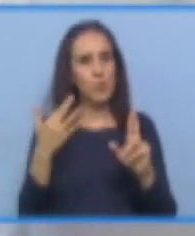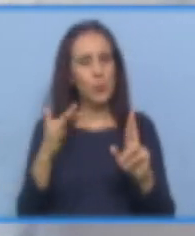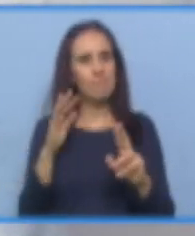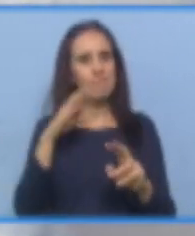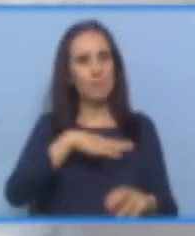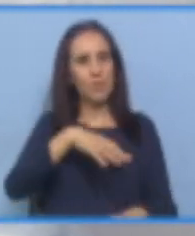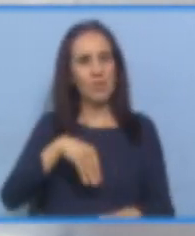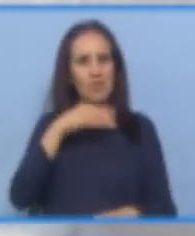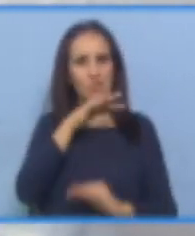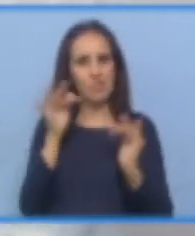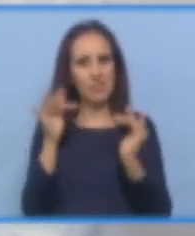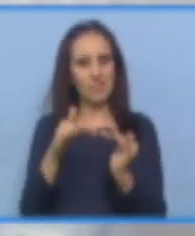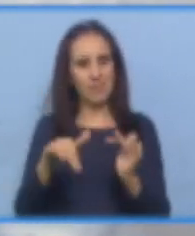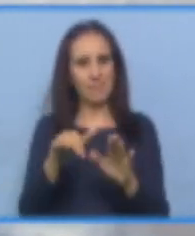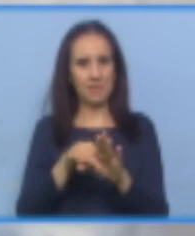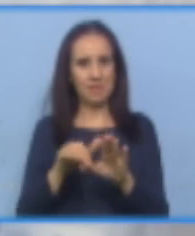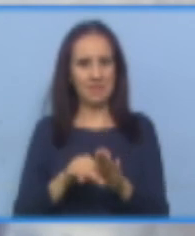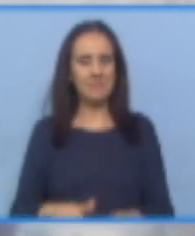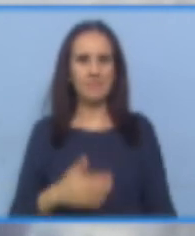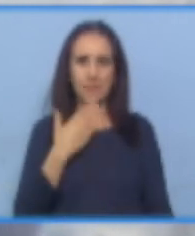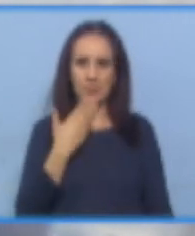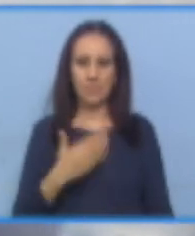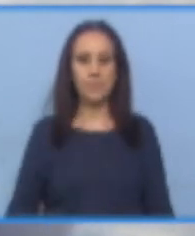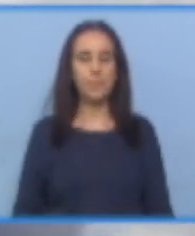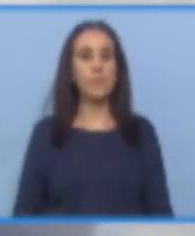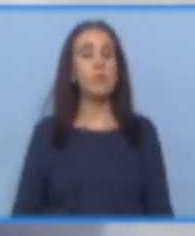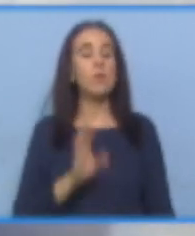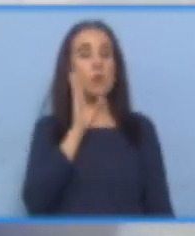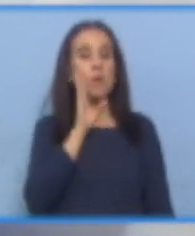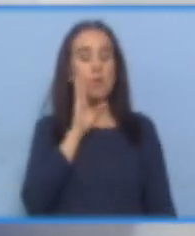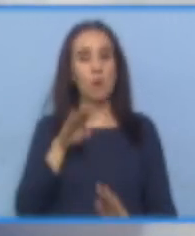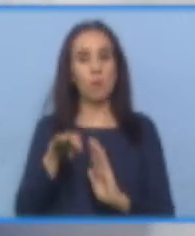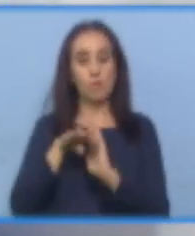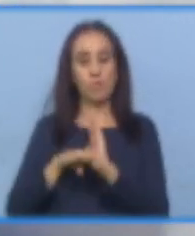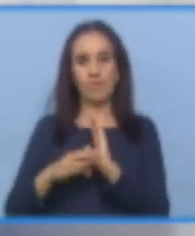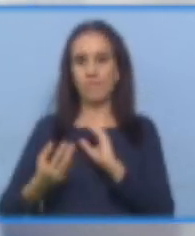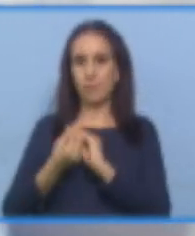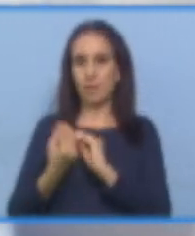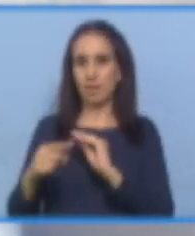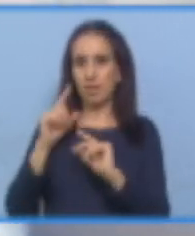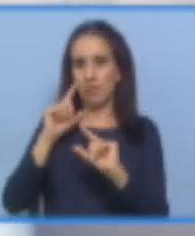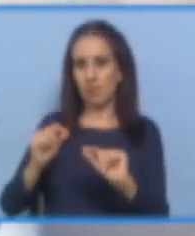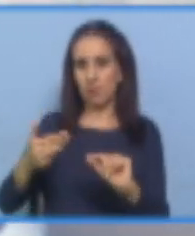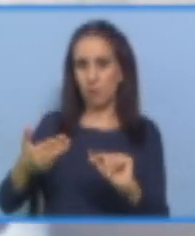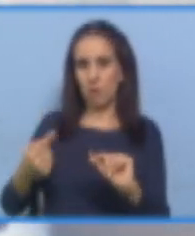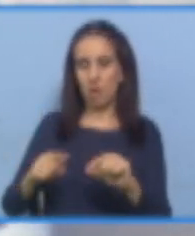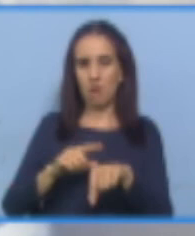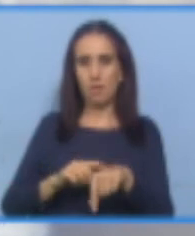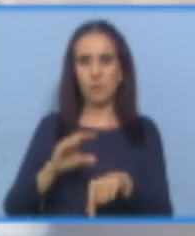aqueles em que vão participar. Mais logo, o programa Eclésia faz-lhe companhia na rádio, na Antena 1,